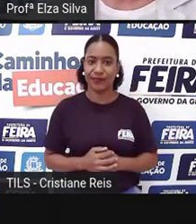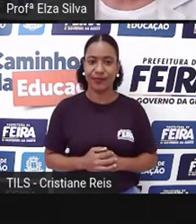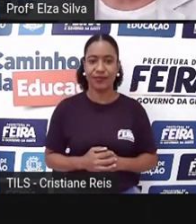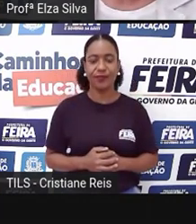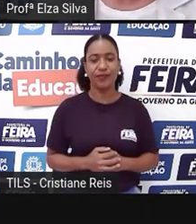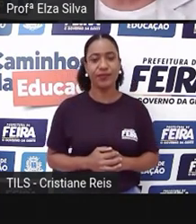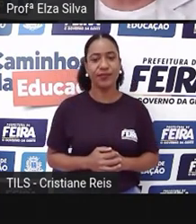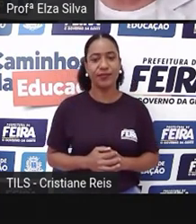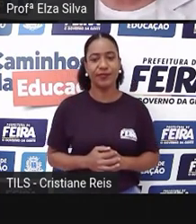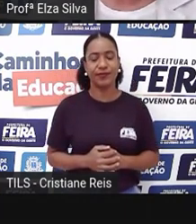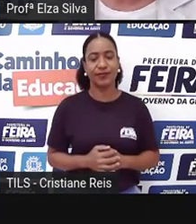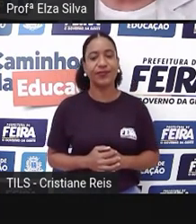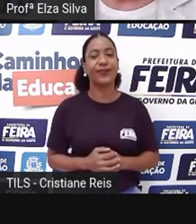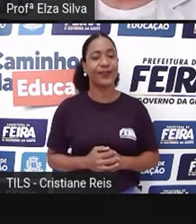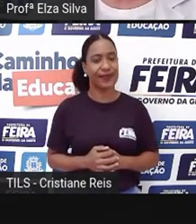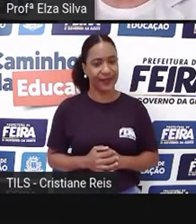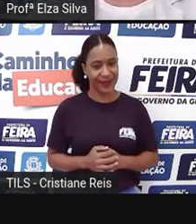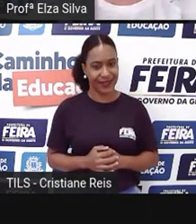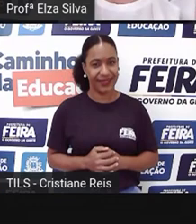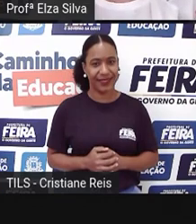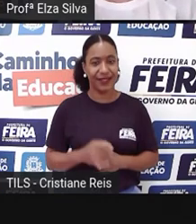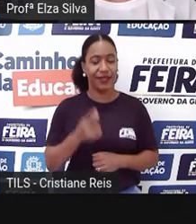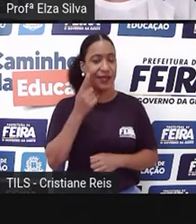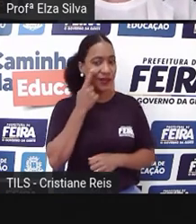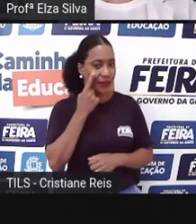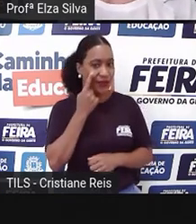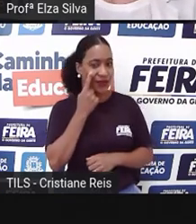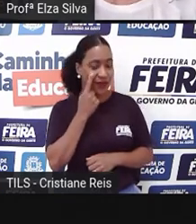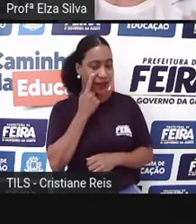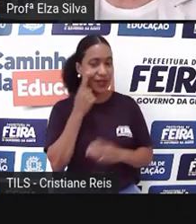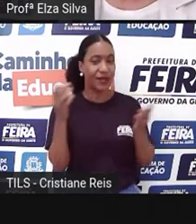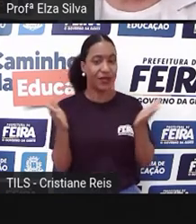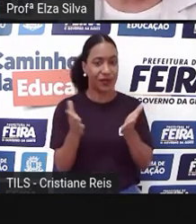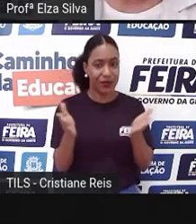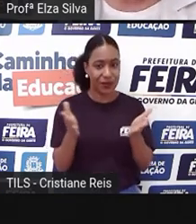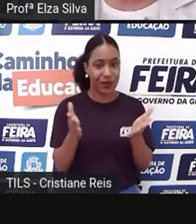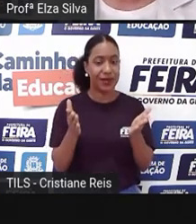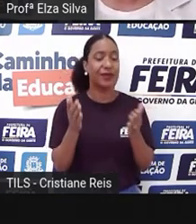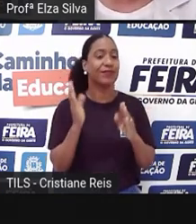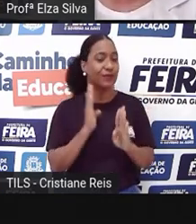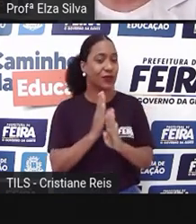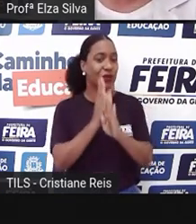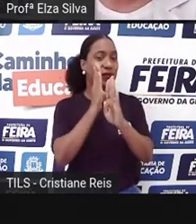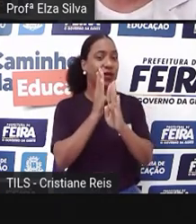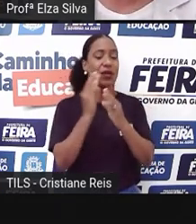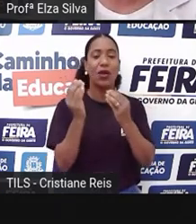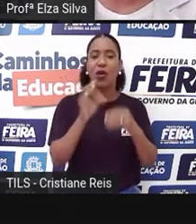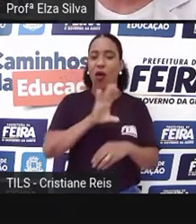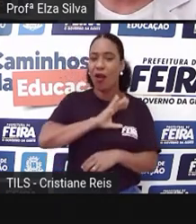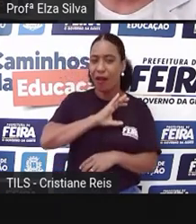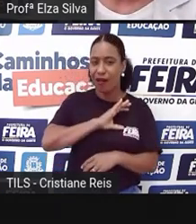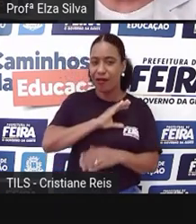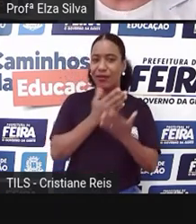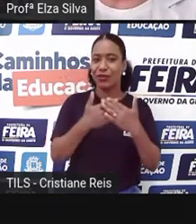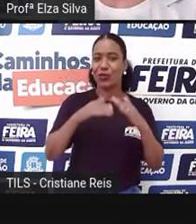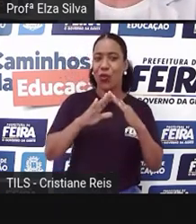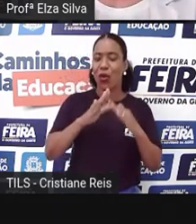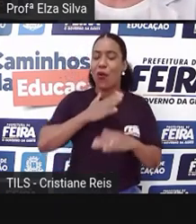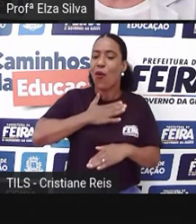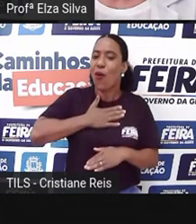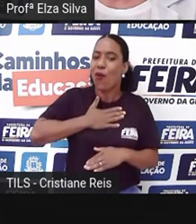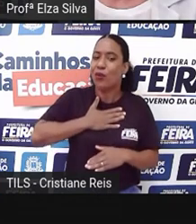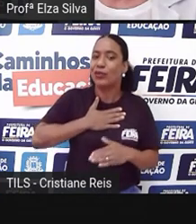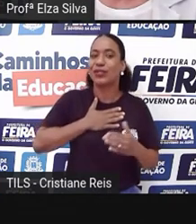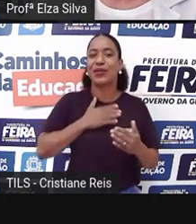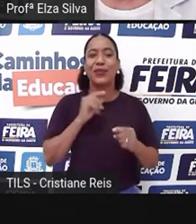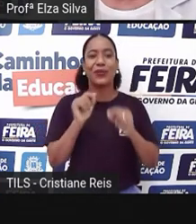your classmate hobbies. Então vamos descobrir quais são os hobbies de nossos colegas da escola. A